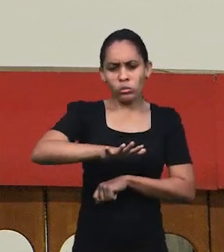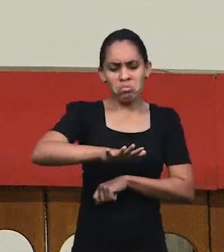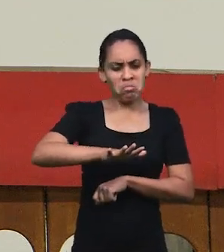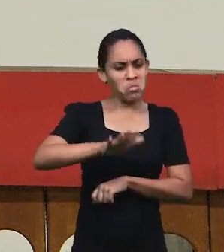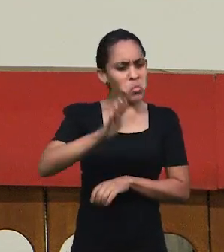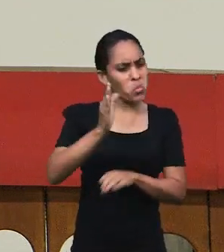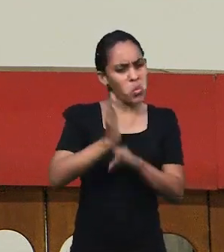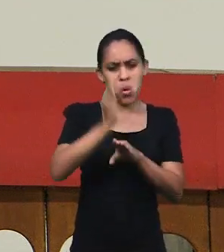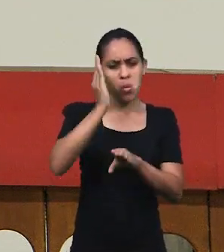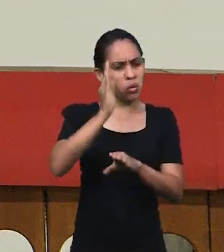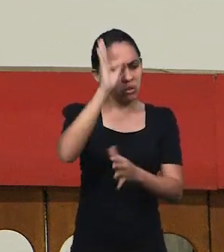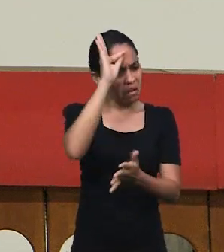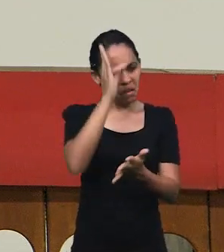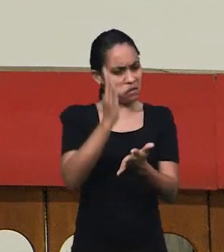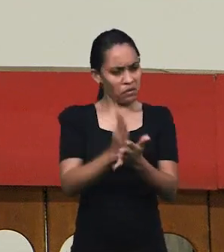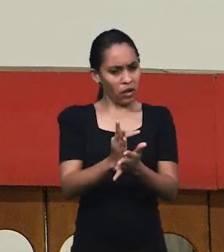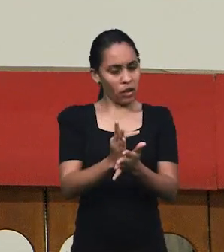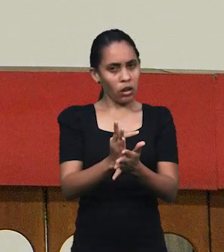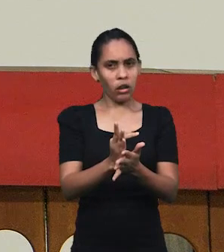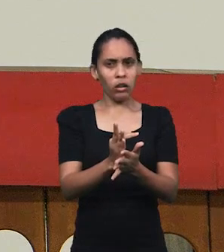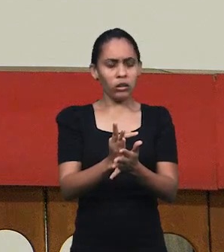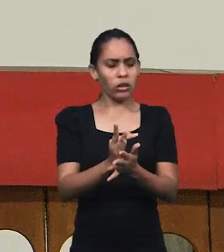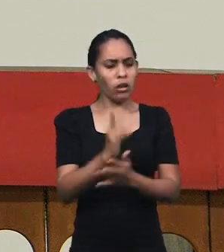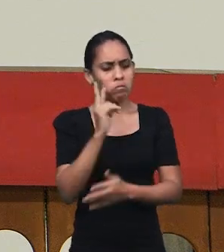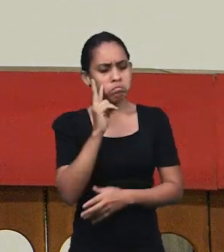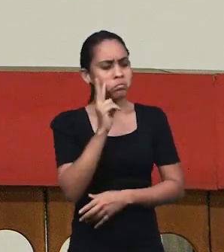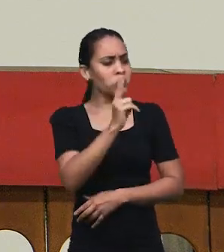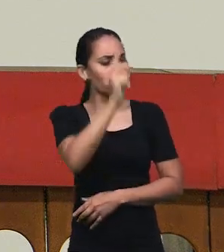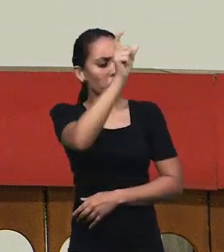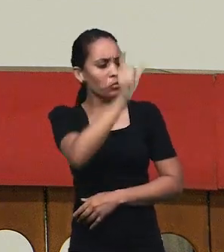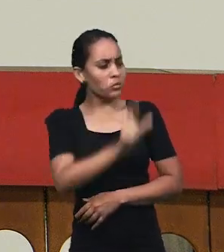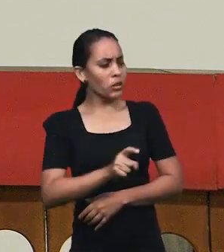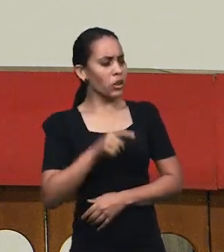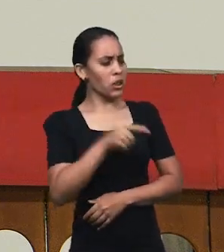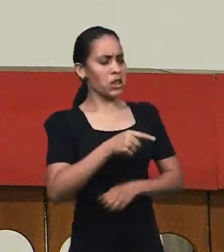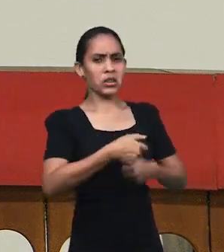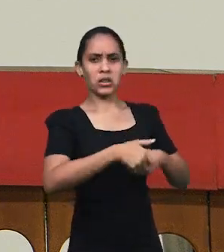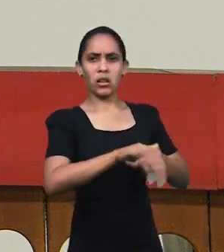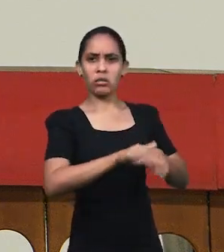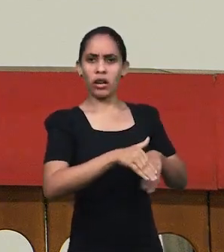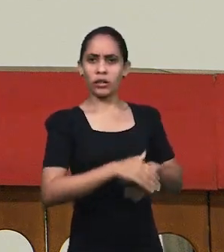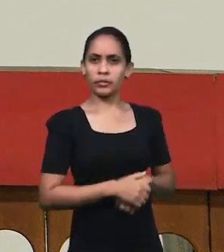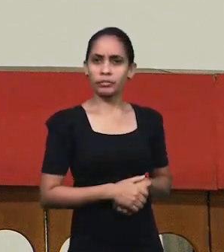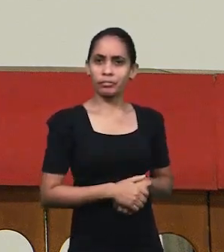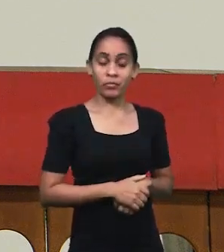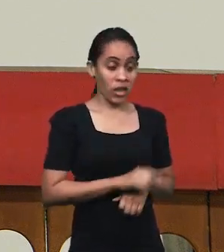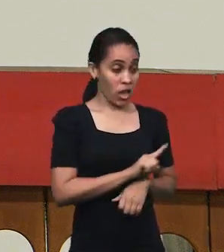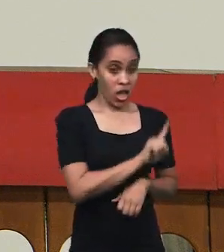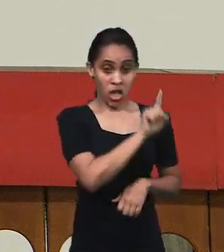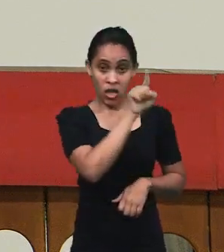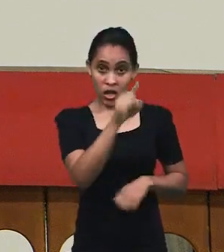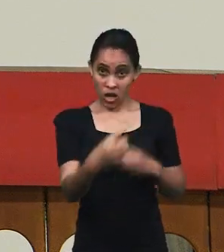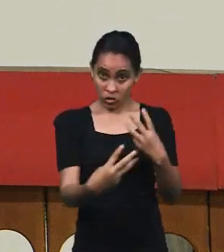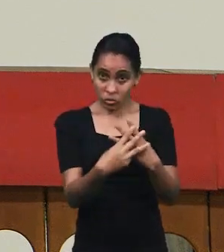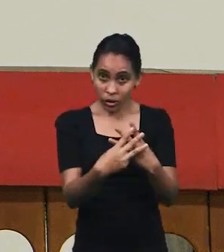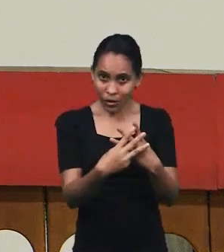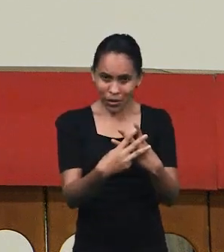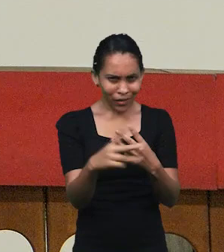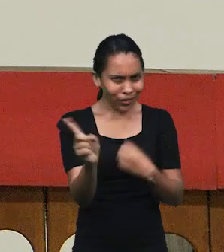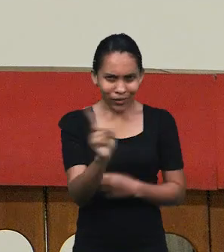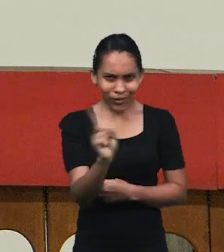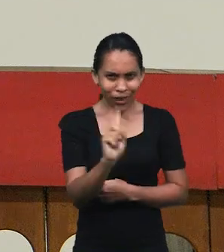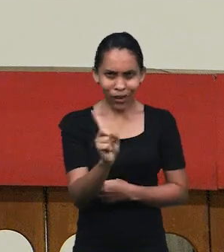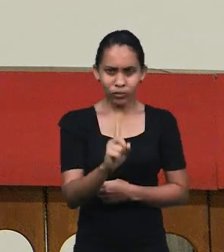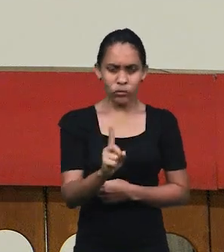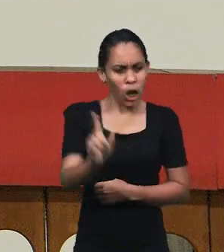eu encontrei a fé que eu encontrei nesse soldado. Em todo Israel, porque ele não era de Israel, ele não era